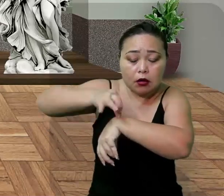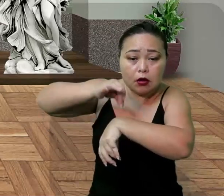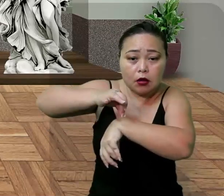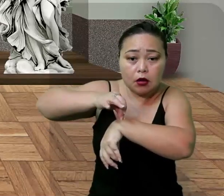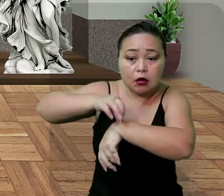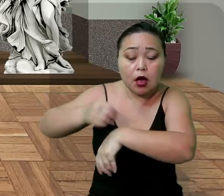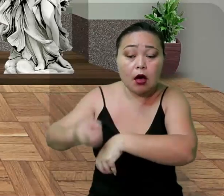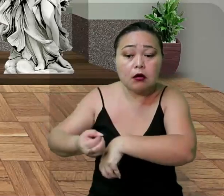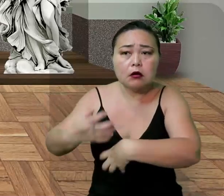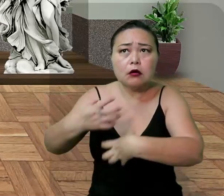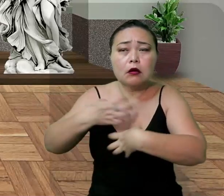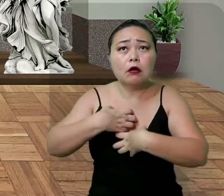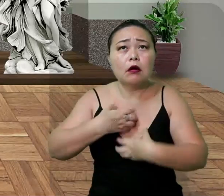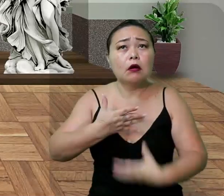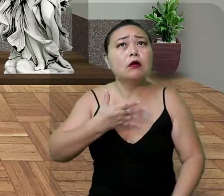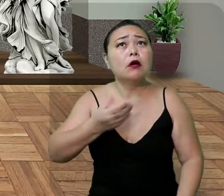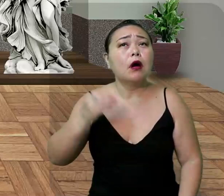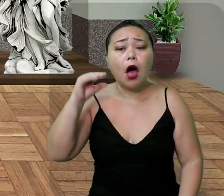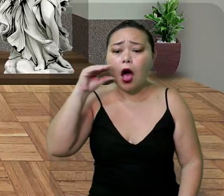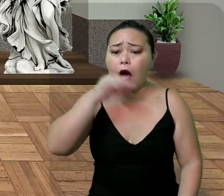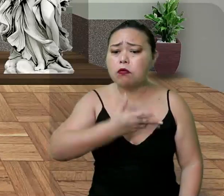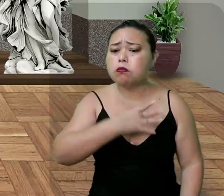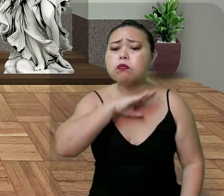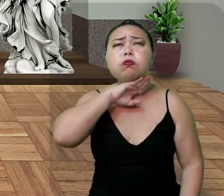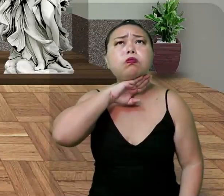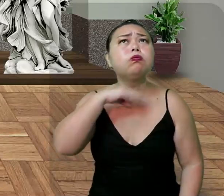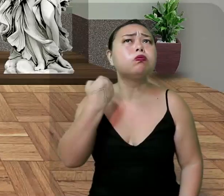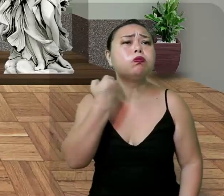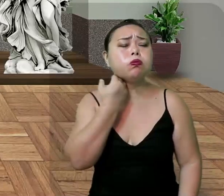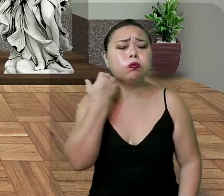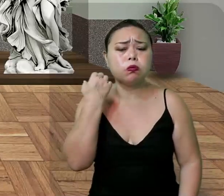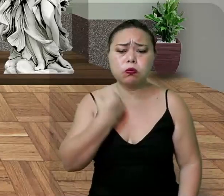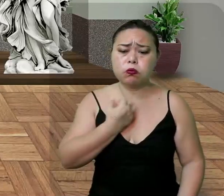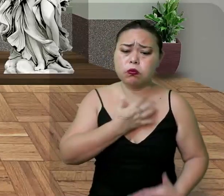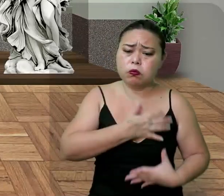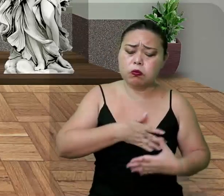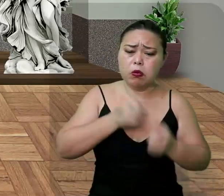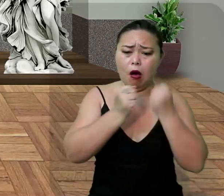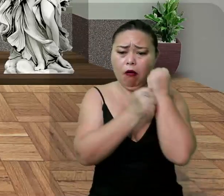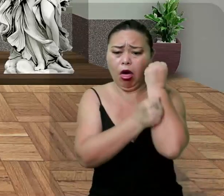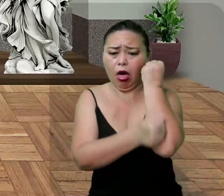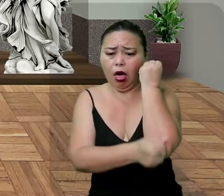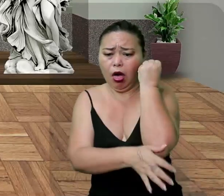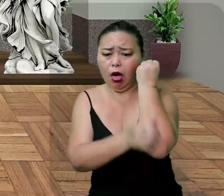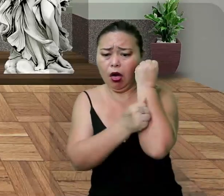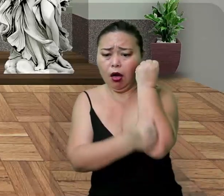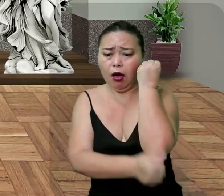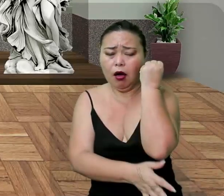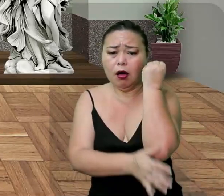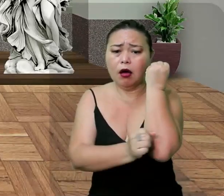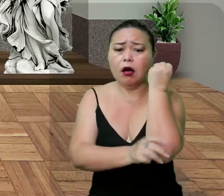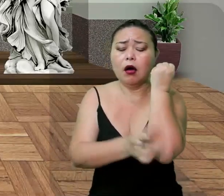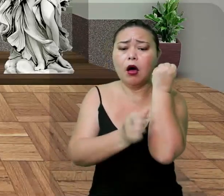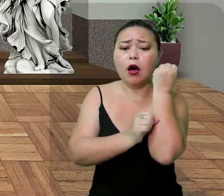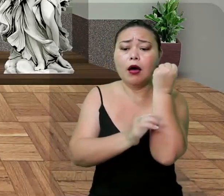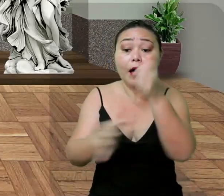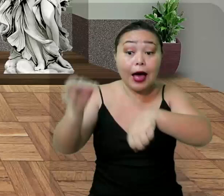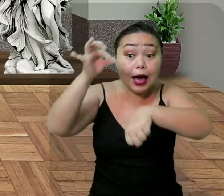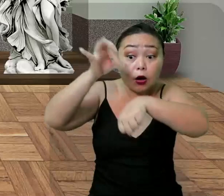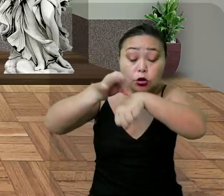pessoa tinha febre, muita febre, náusea, diarreia, e